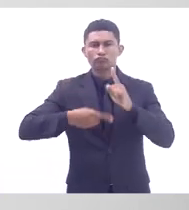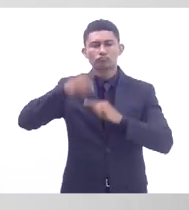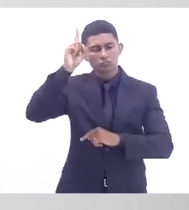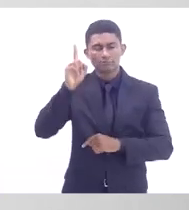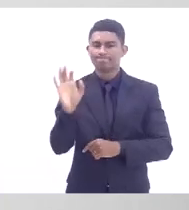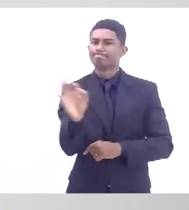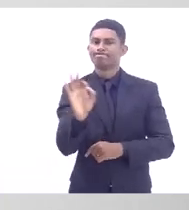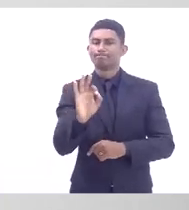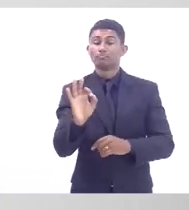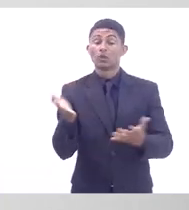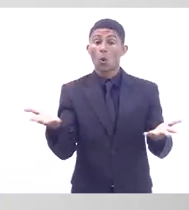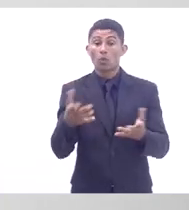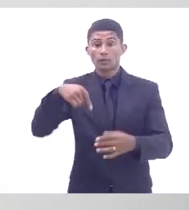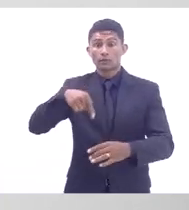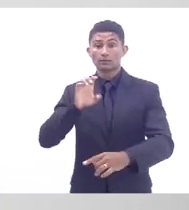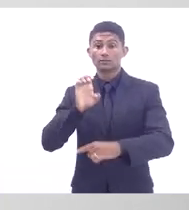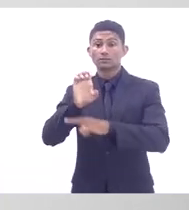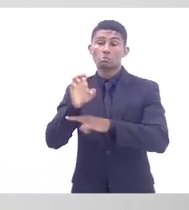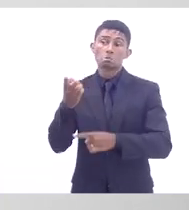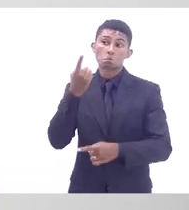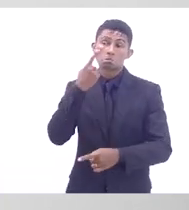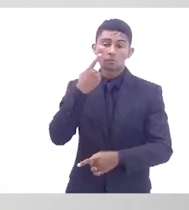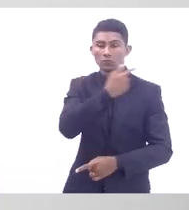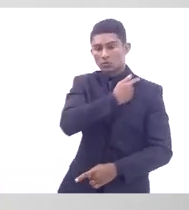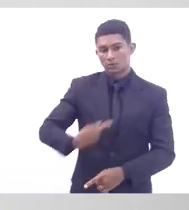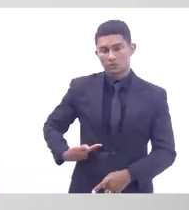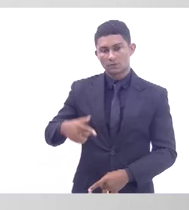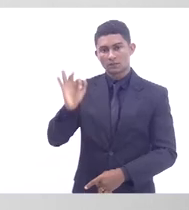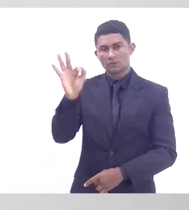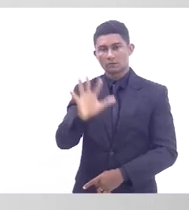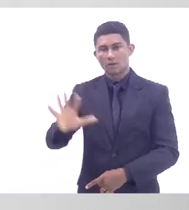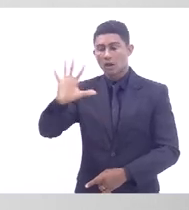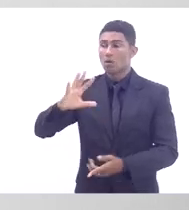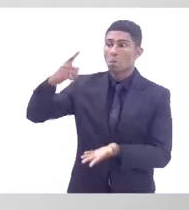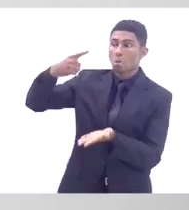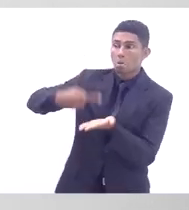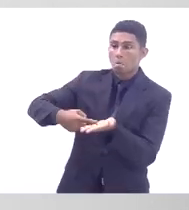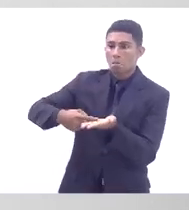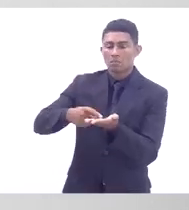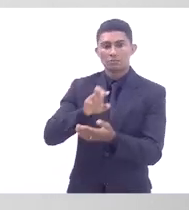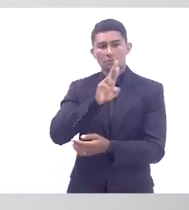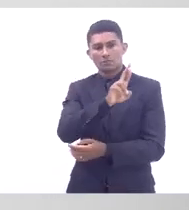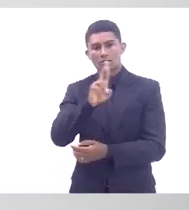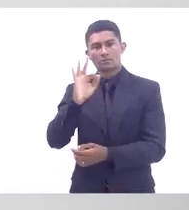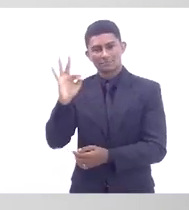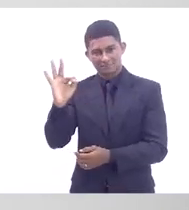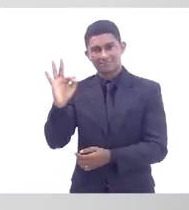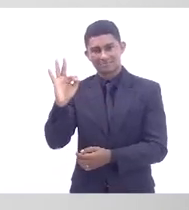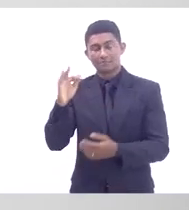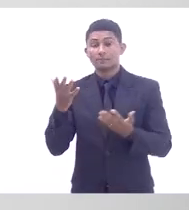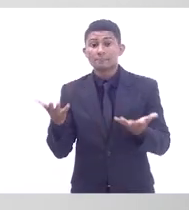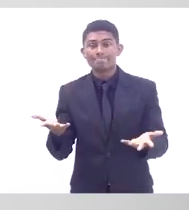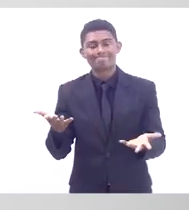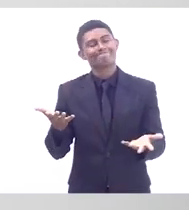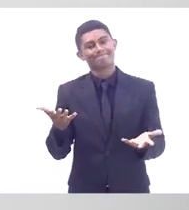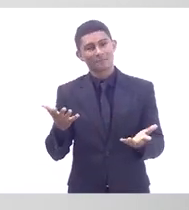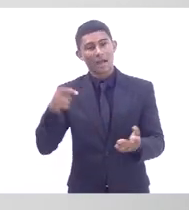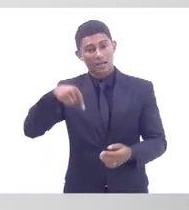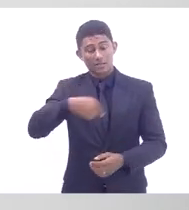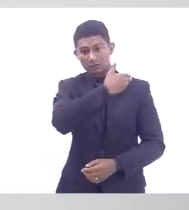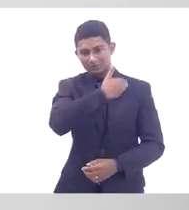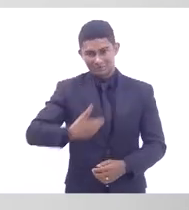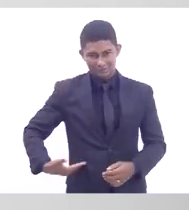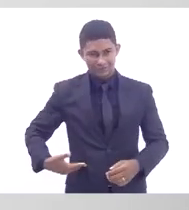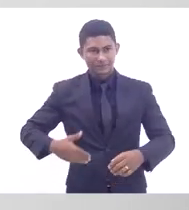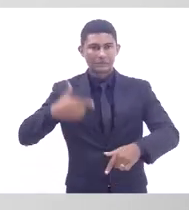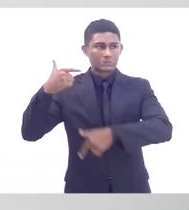governo federal uma adesão ao regime de recuperação fiscal Isso evidentemente tem impactado todo o serviço público do Estado